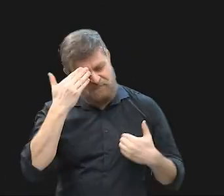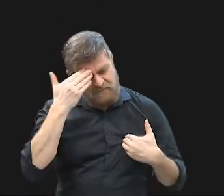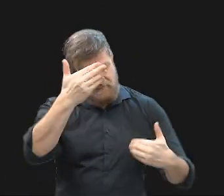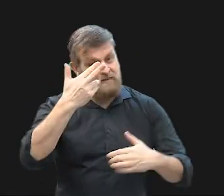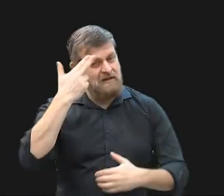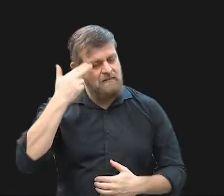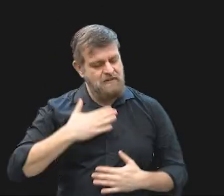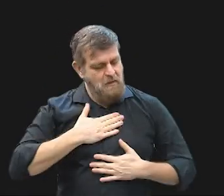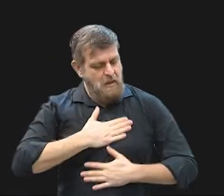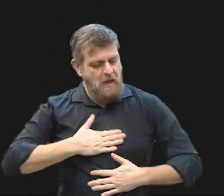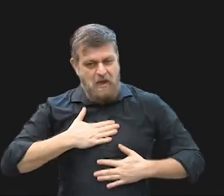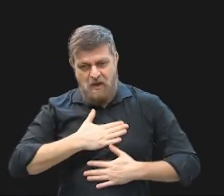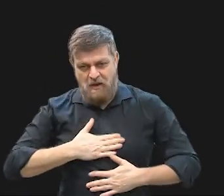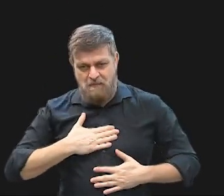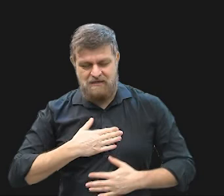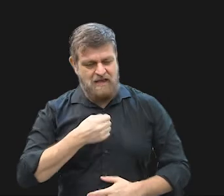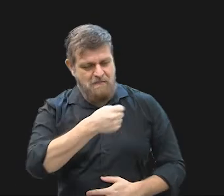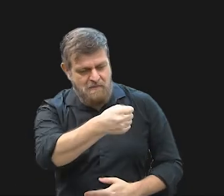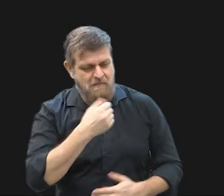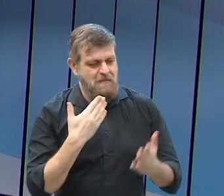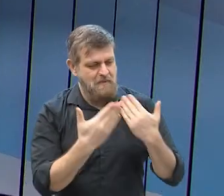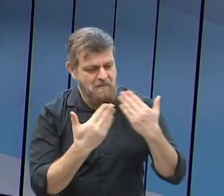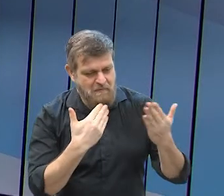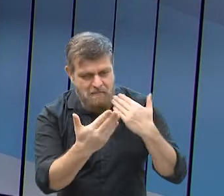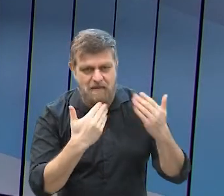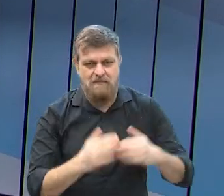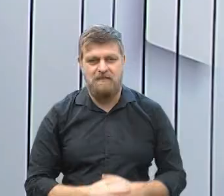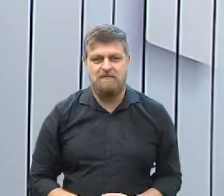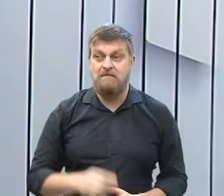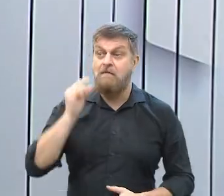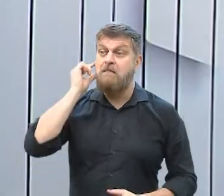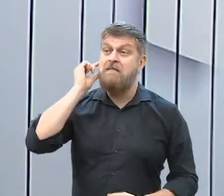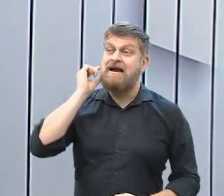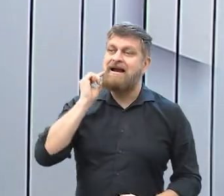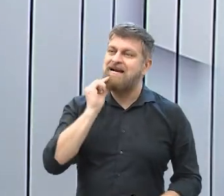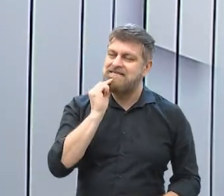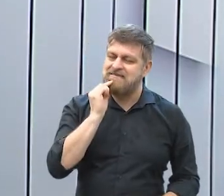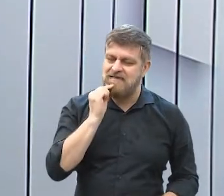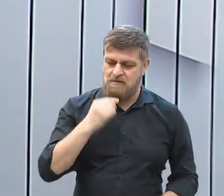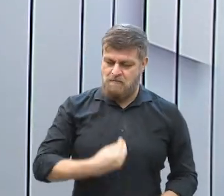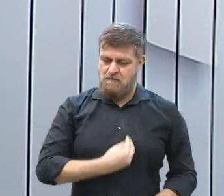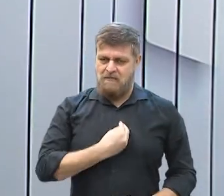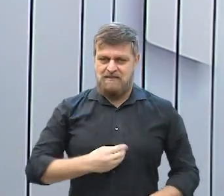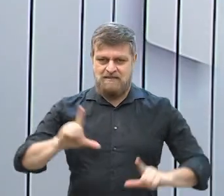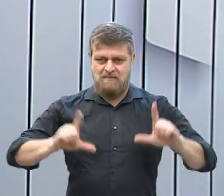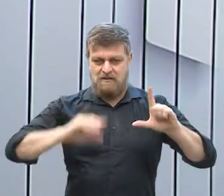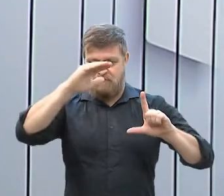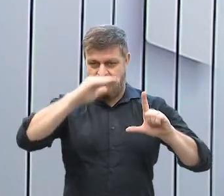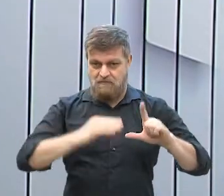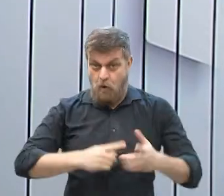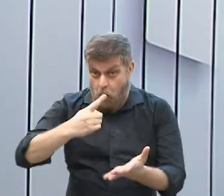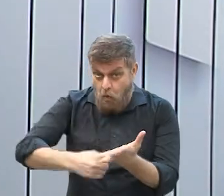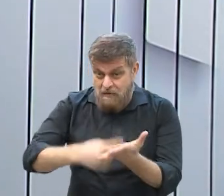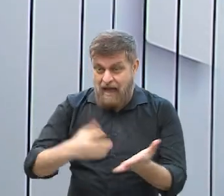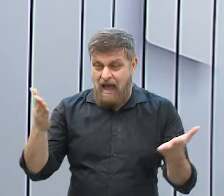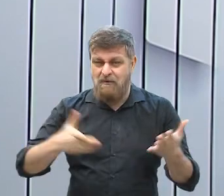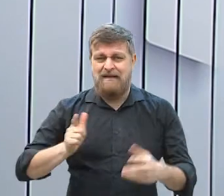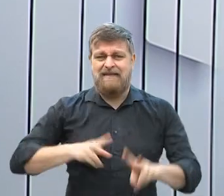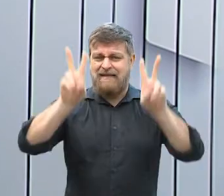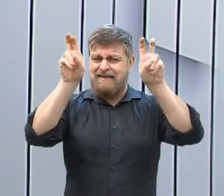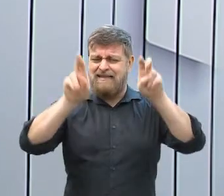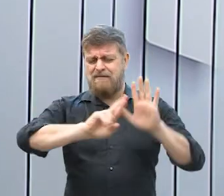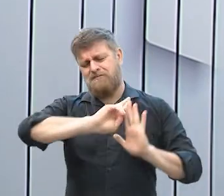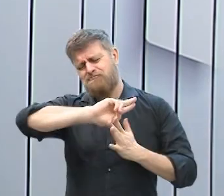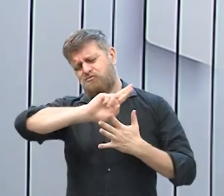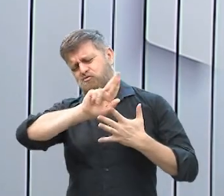Gabriel. Sempre um prazer enorme aí conversar com vocês. Marcelo Silva aqui no Em Pauta. Vamos fazer o seguinte, tem muitos assuntos